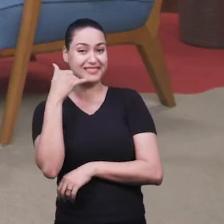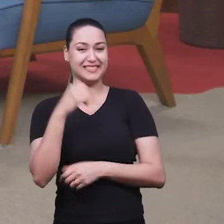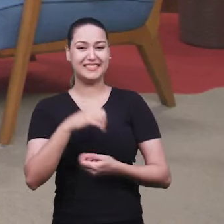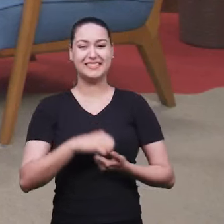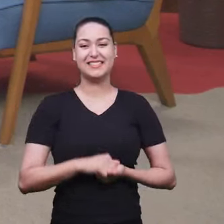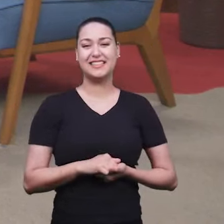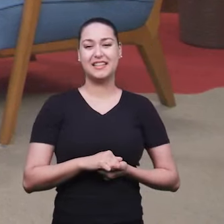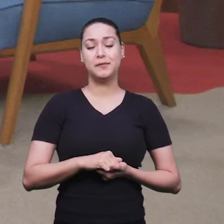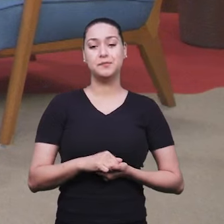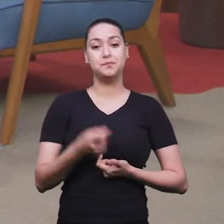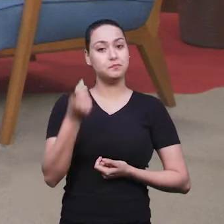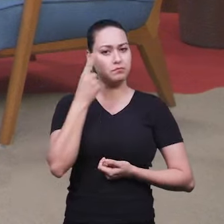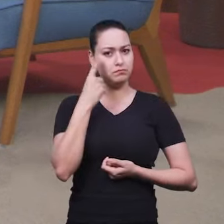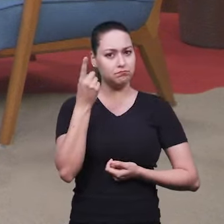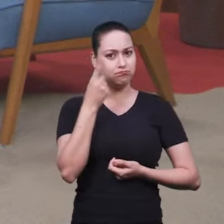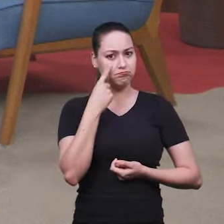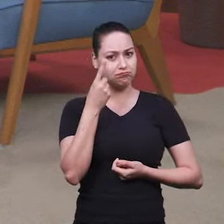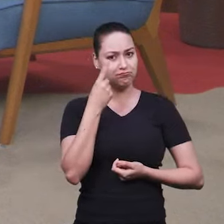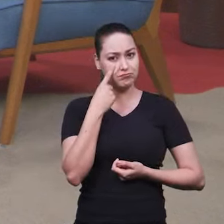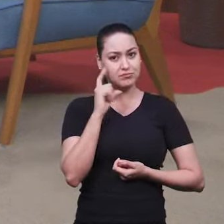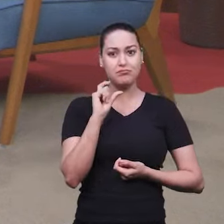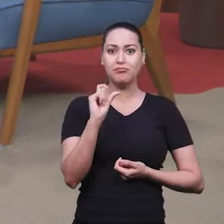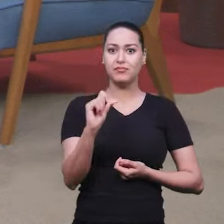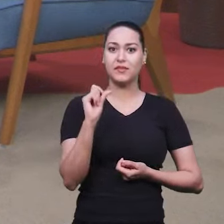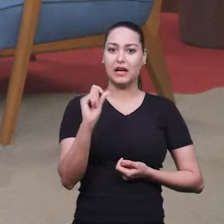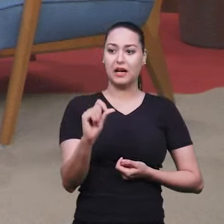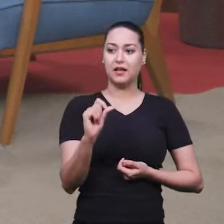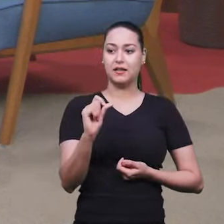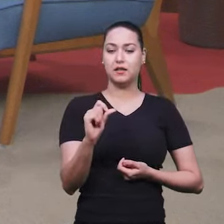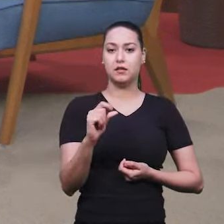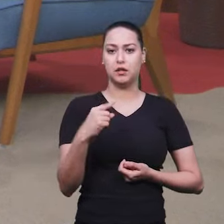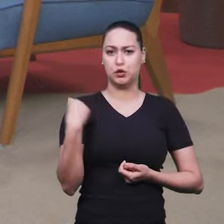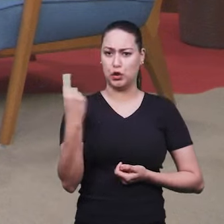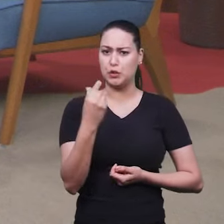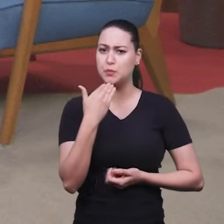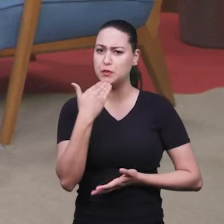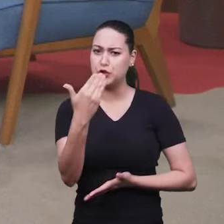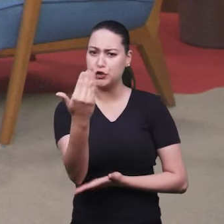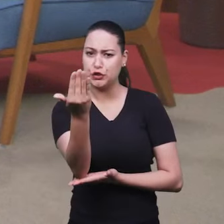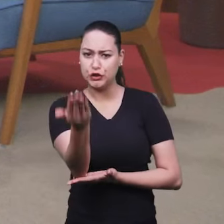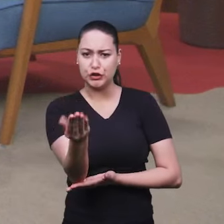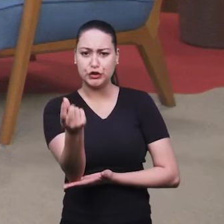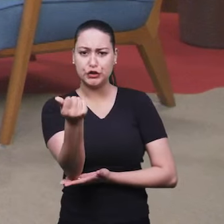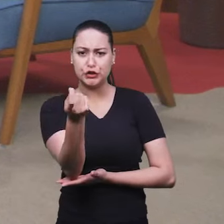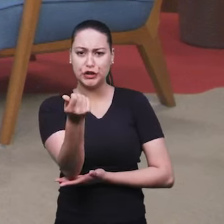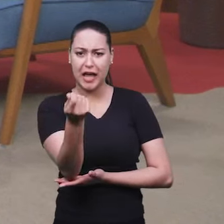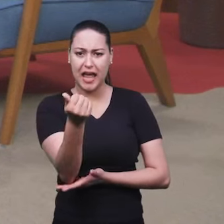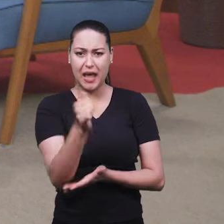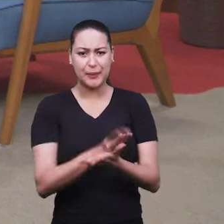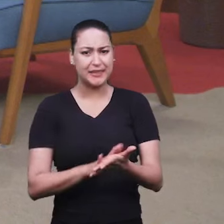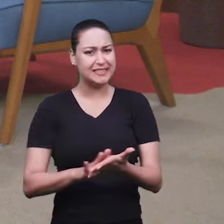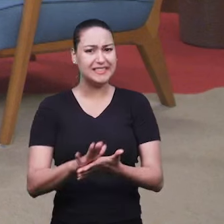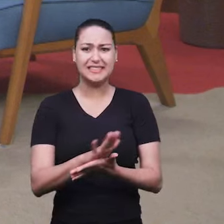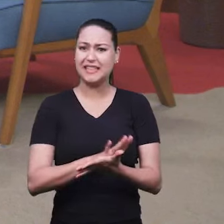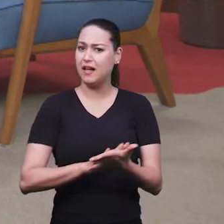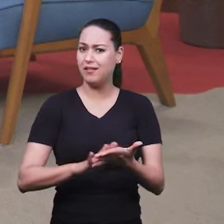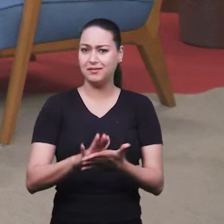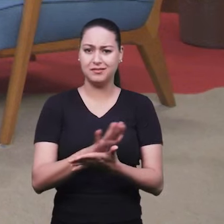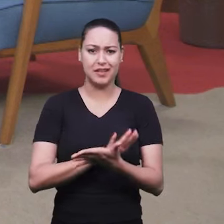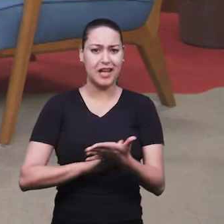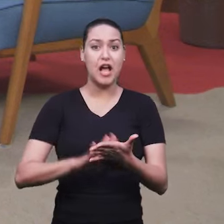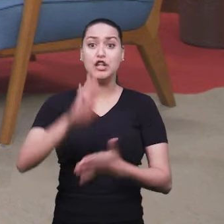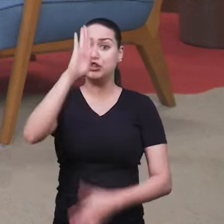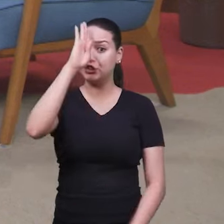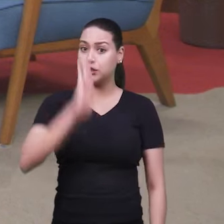ligação. E eu quero chamar a atenção de uma coisa. Nós não vamos pedir qualquer contribuição financeira, nem mesmo